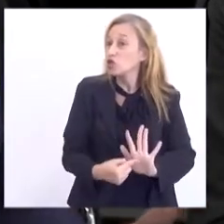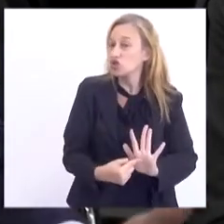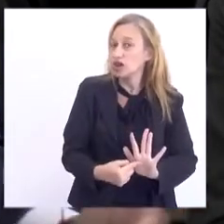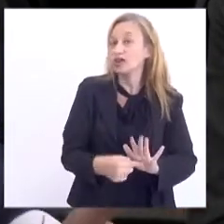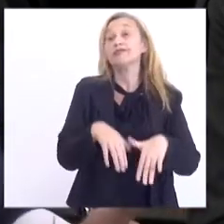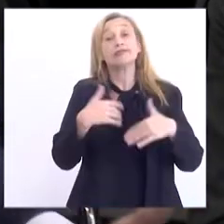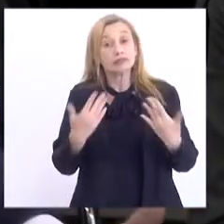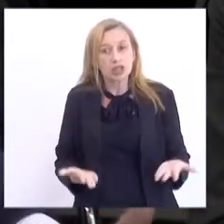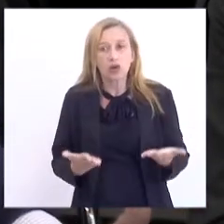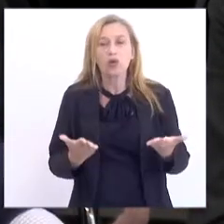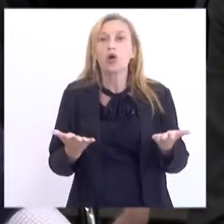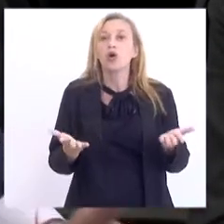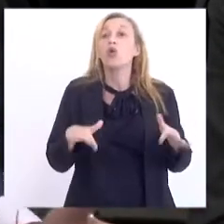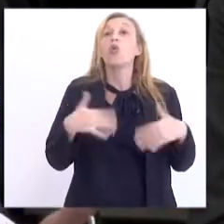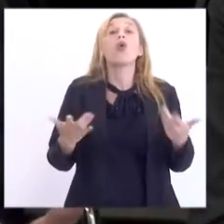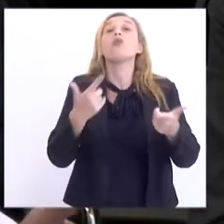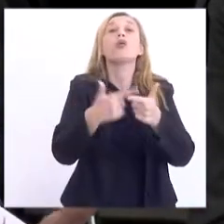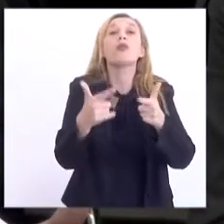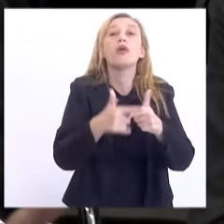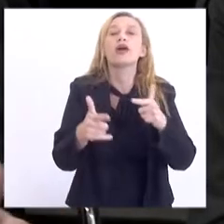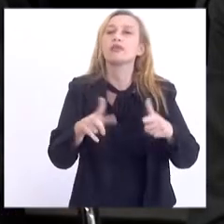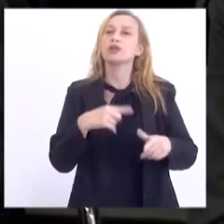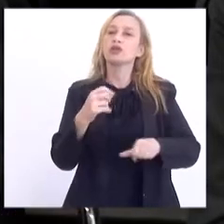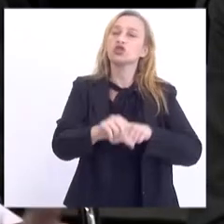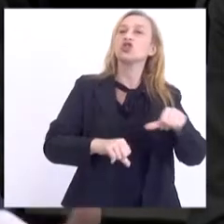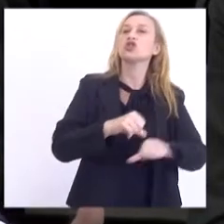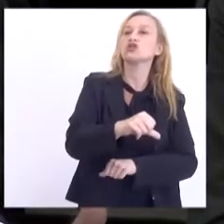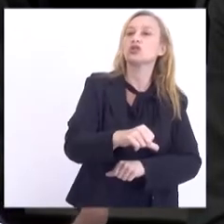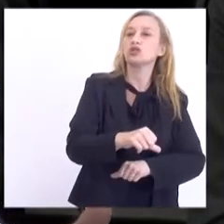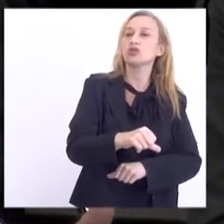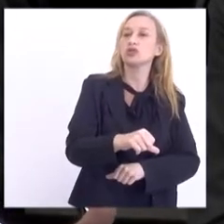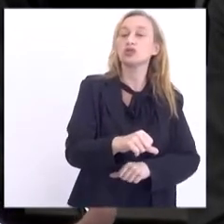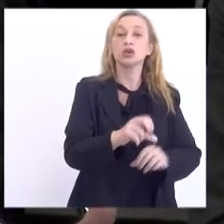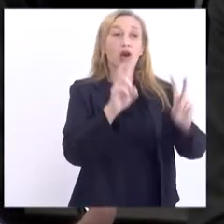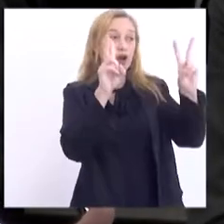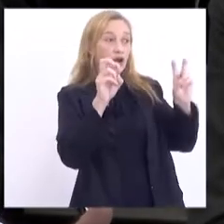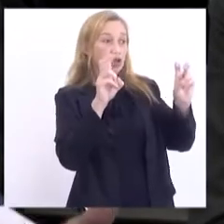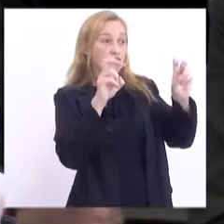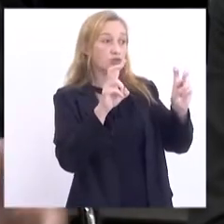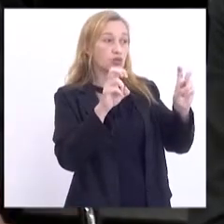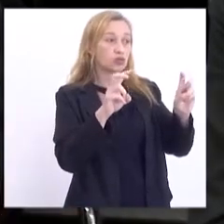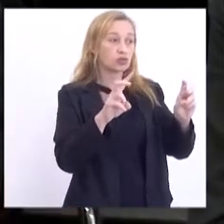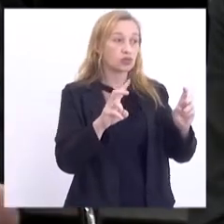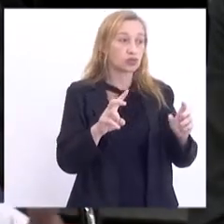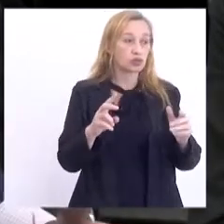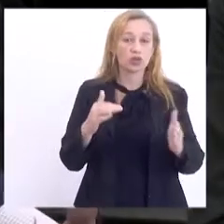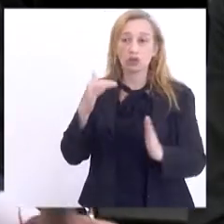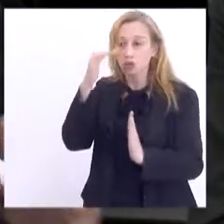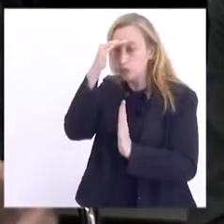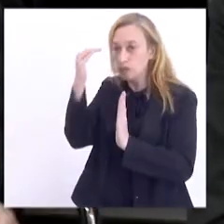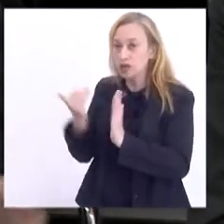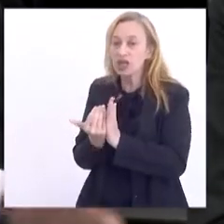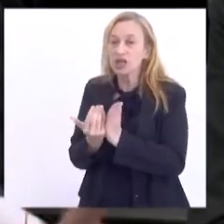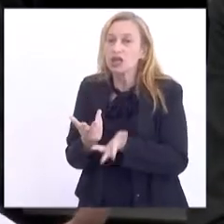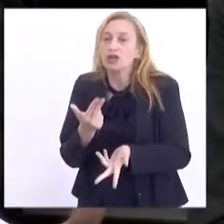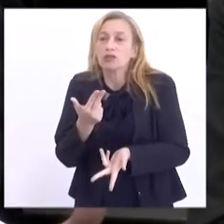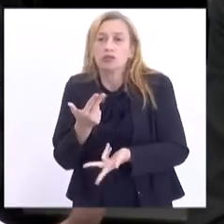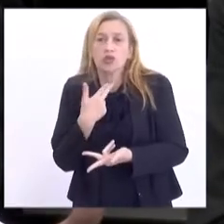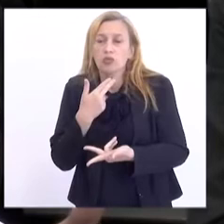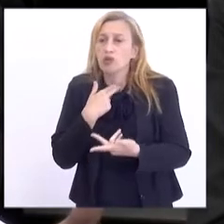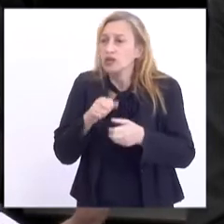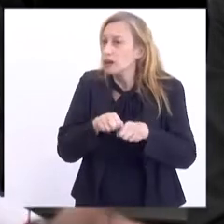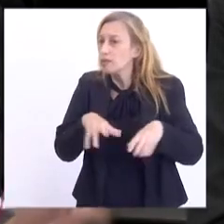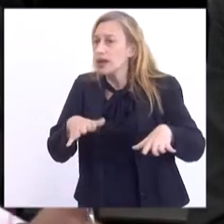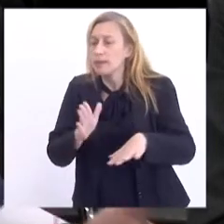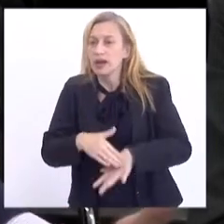Então qual é o problema a gente transforma determinadas situações em o senhor gente poder ampliar